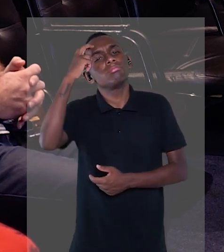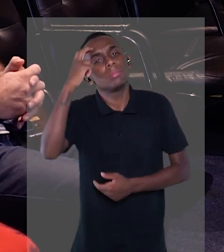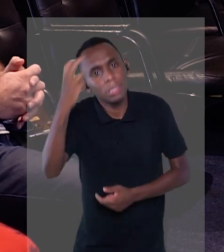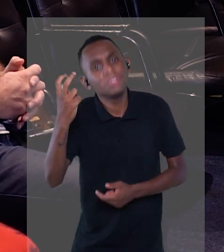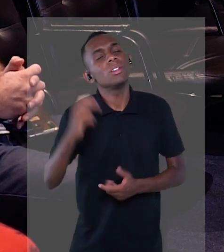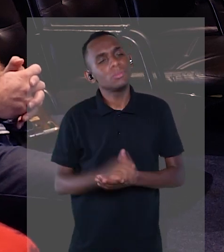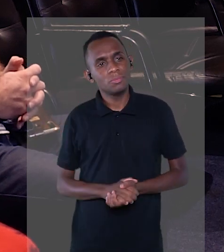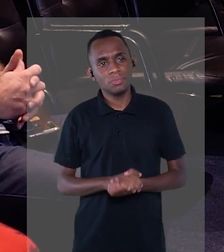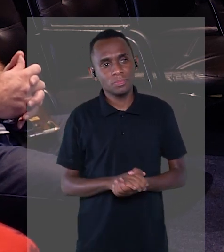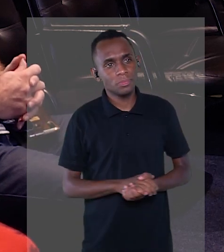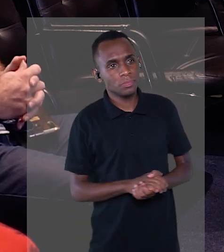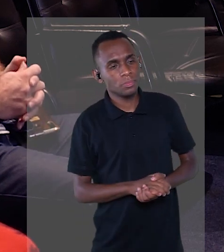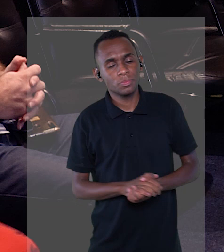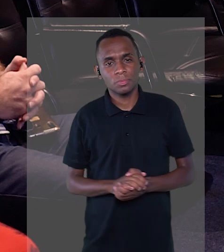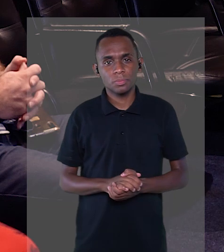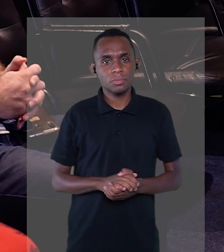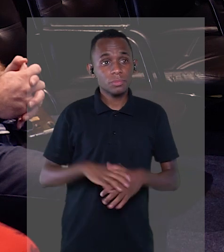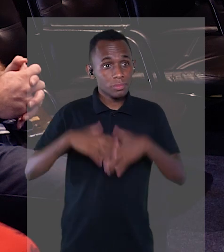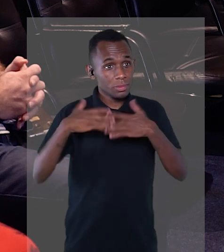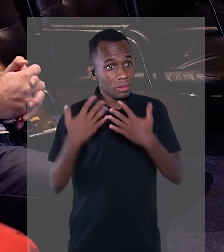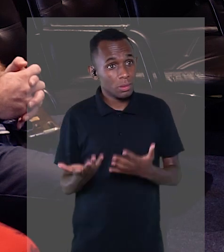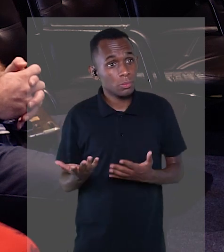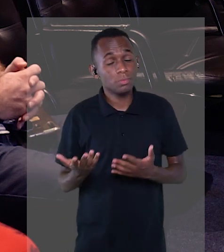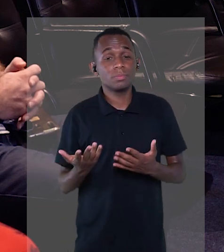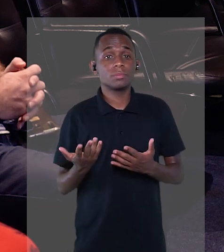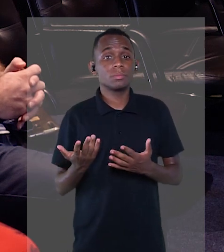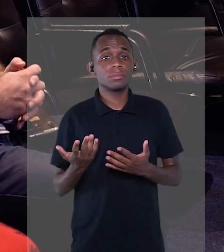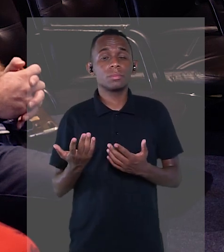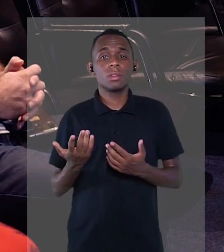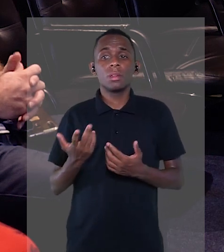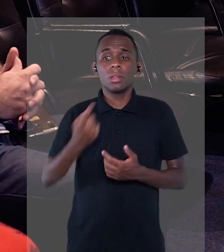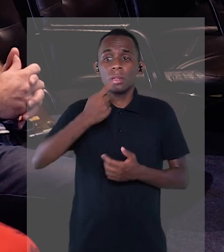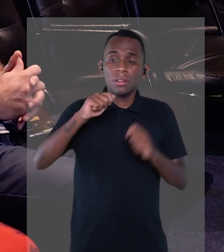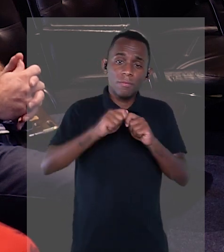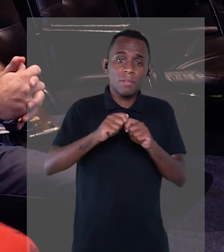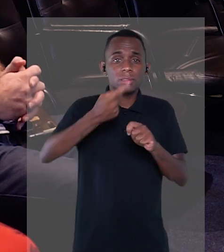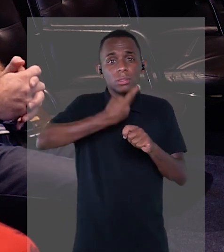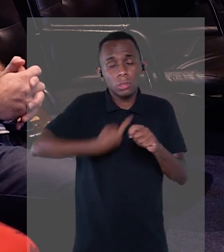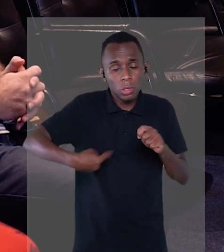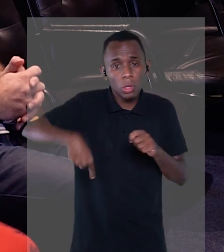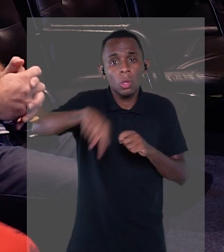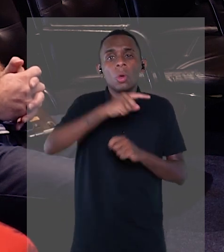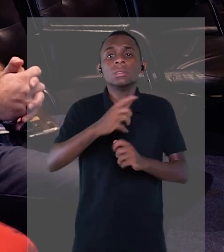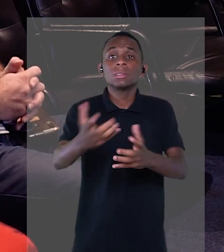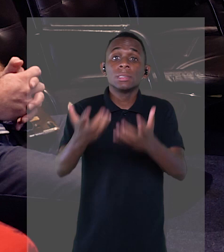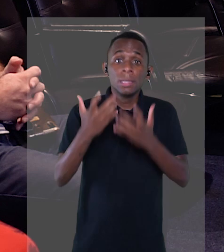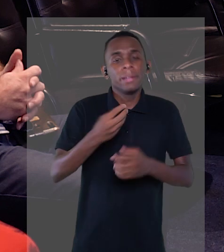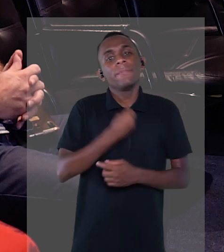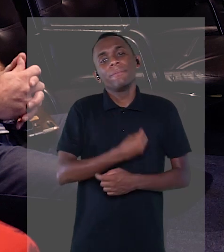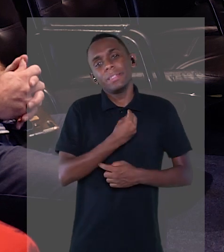inteligente e assim algo que faz com que a gente queira a